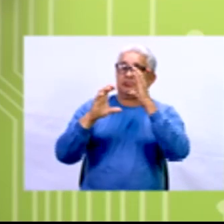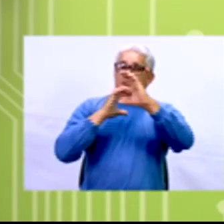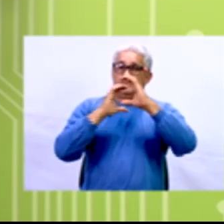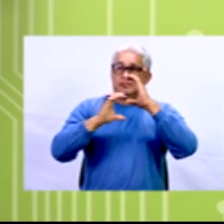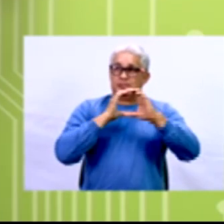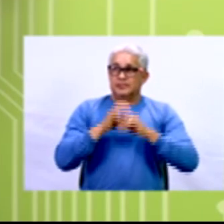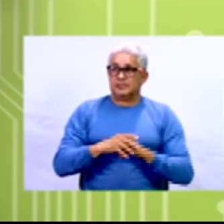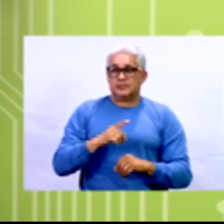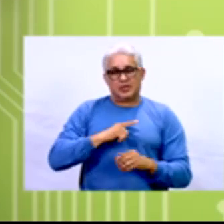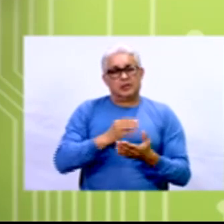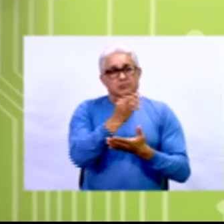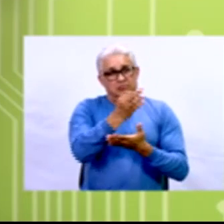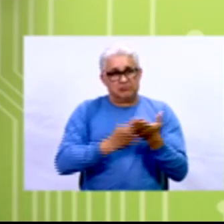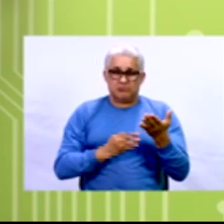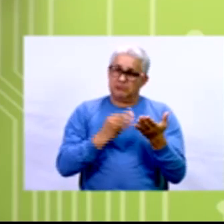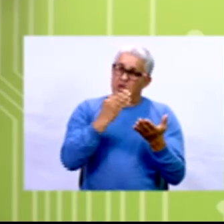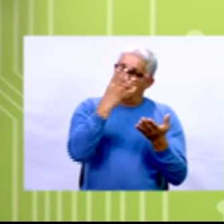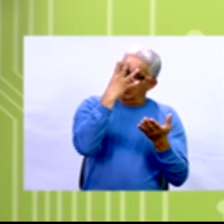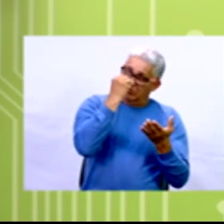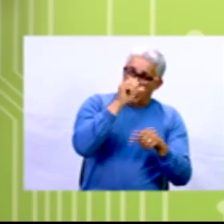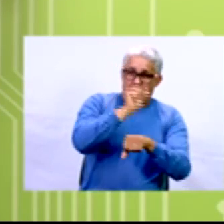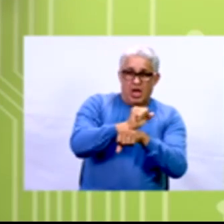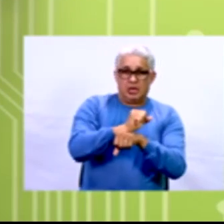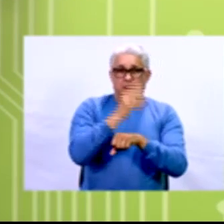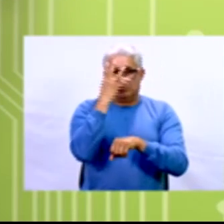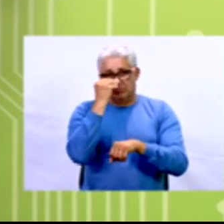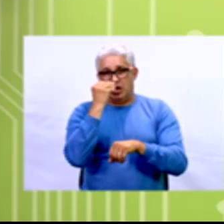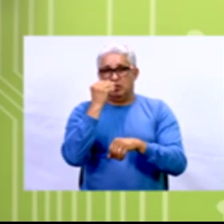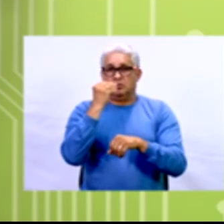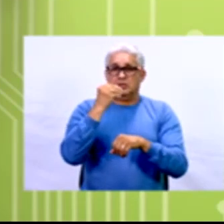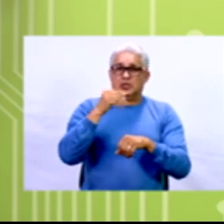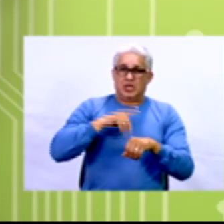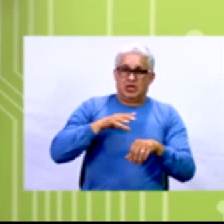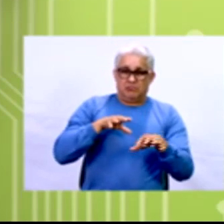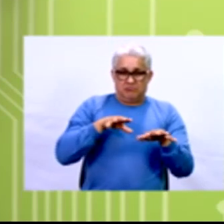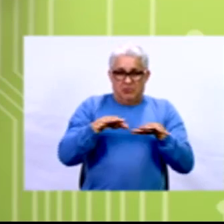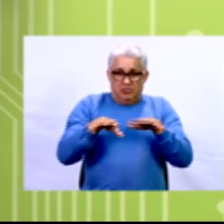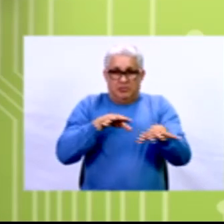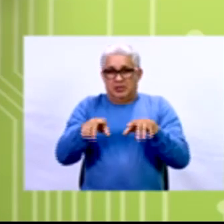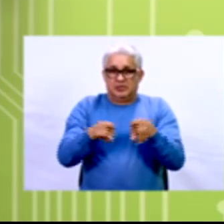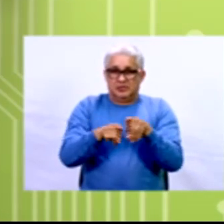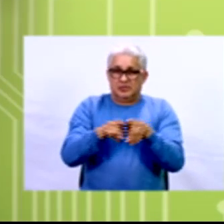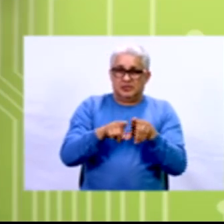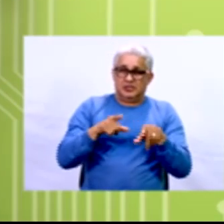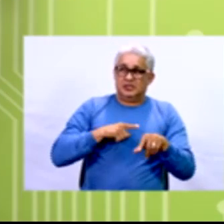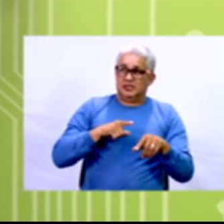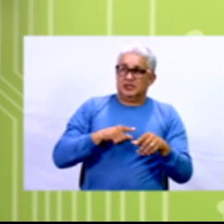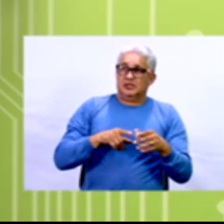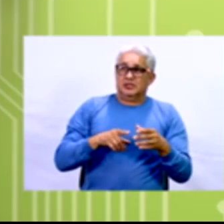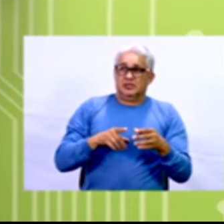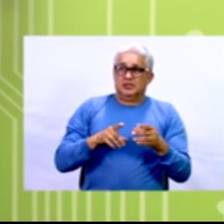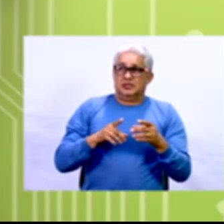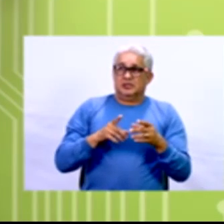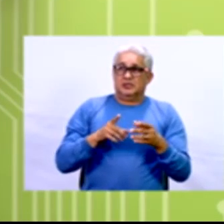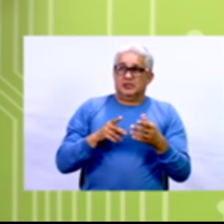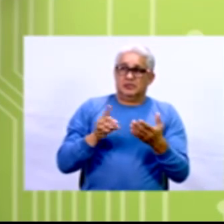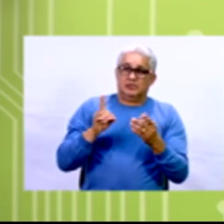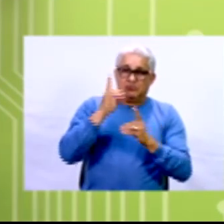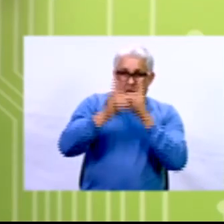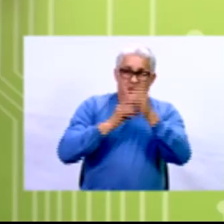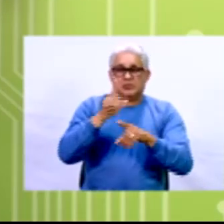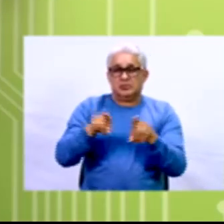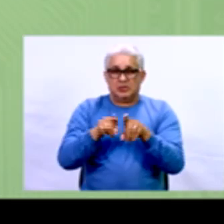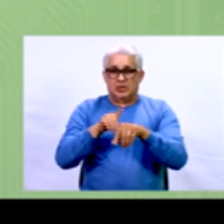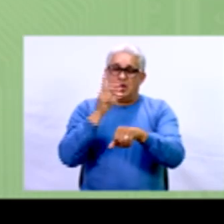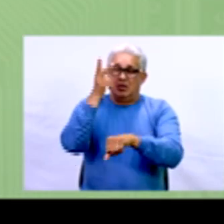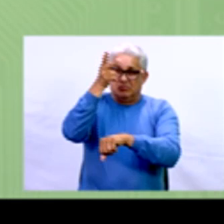comunicação. Então texto, imagem estática, imagem em movimento, né? Que são as animações ou vídeos. Então aqui